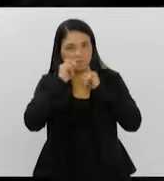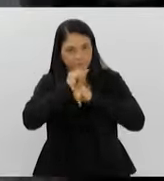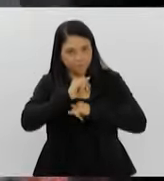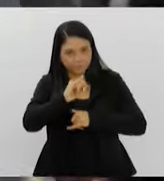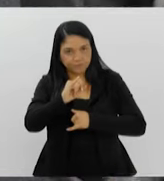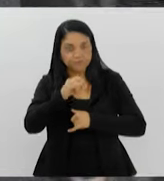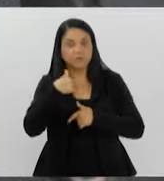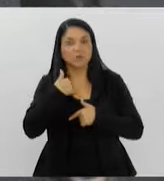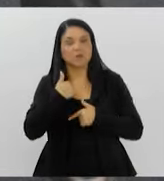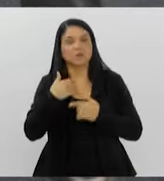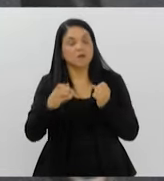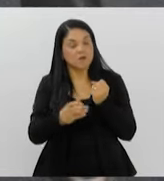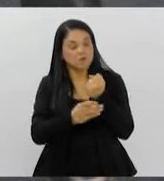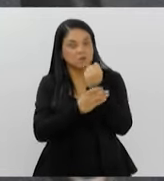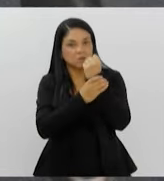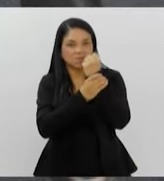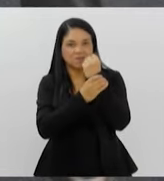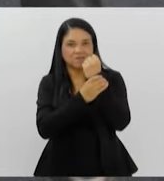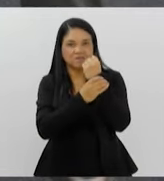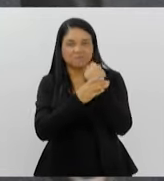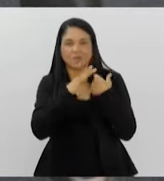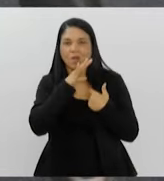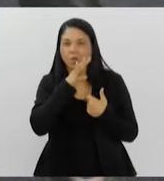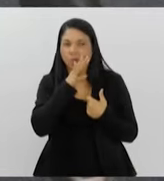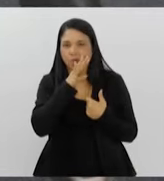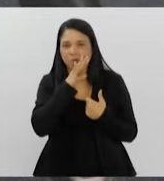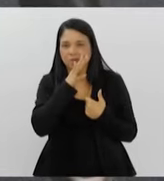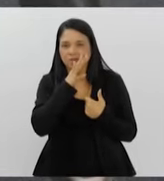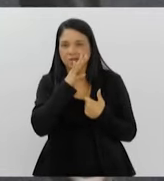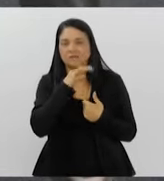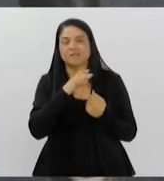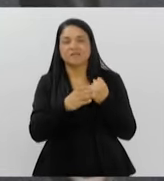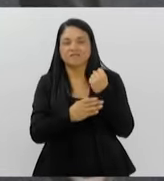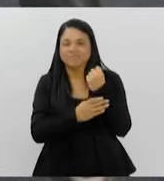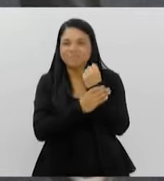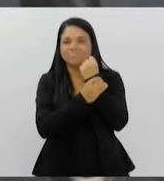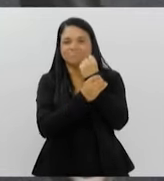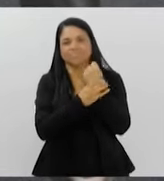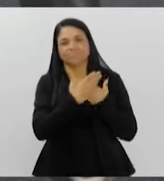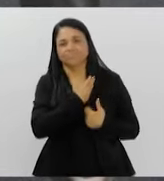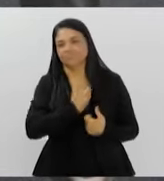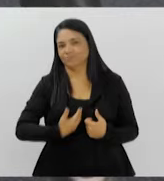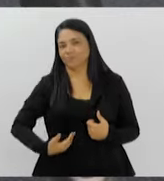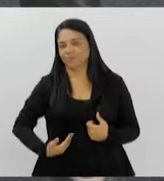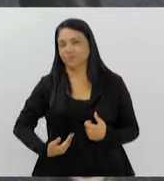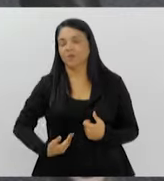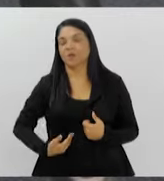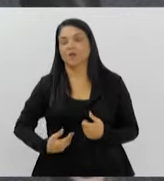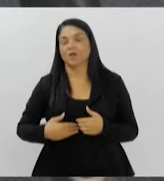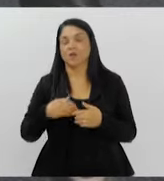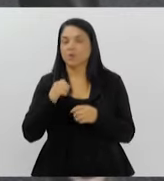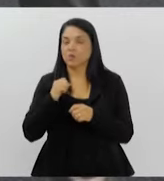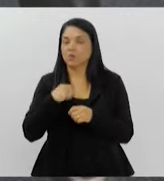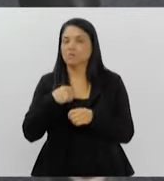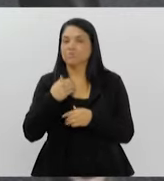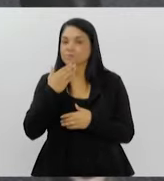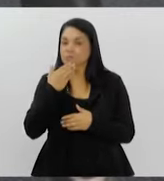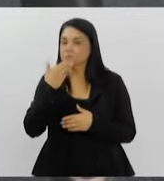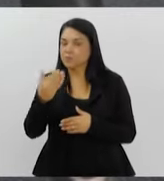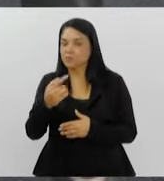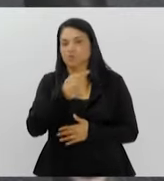quando disse que a segurança vai mal a segurança pública vai muito mal e eu espero que o governador esteja